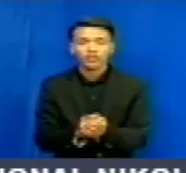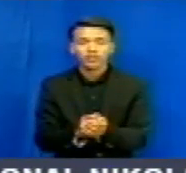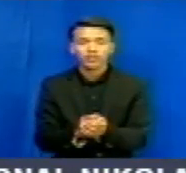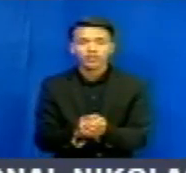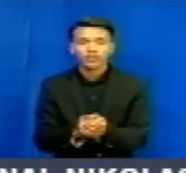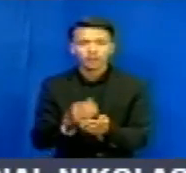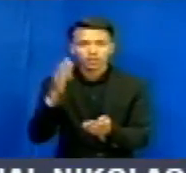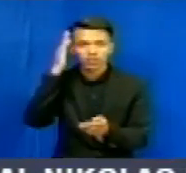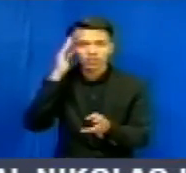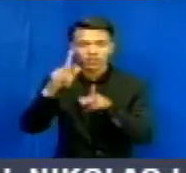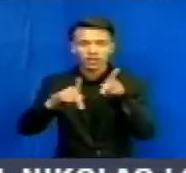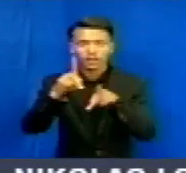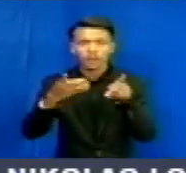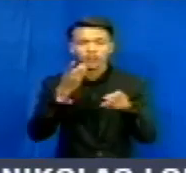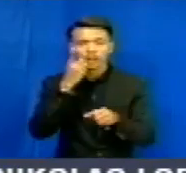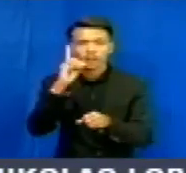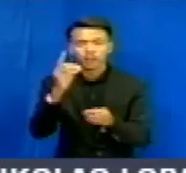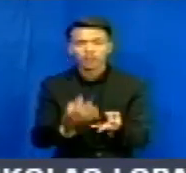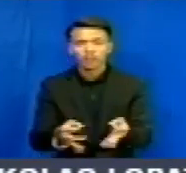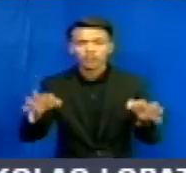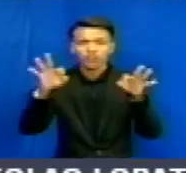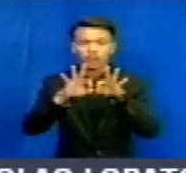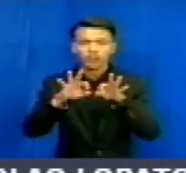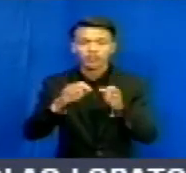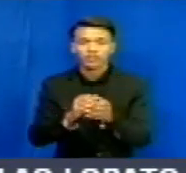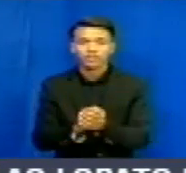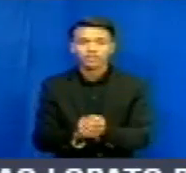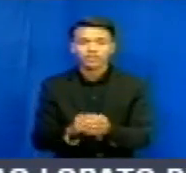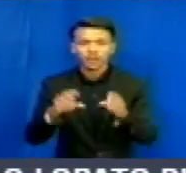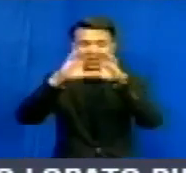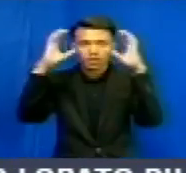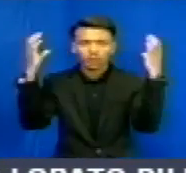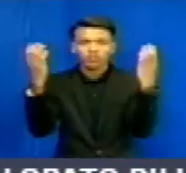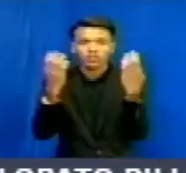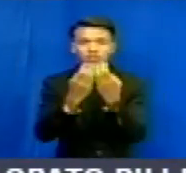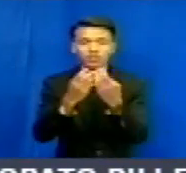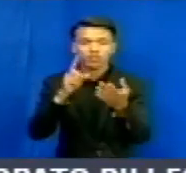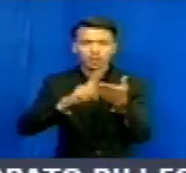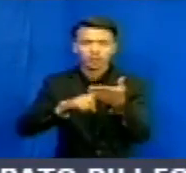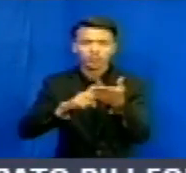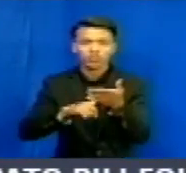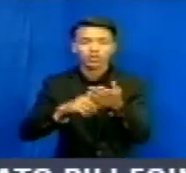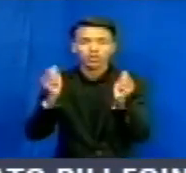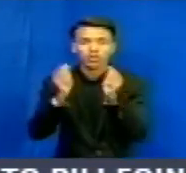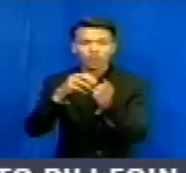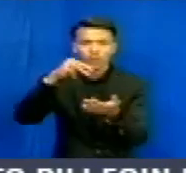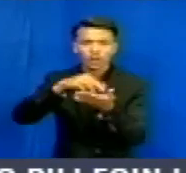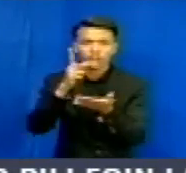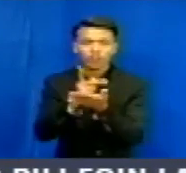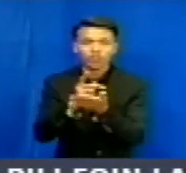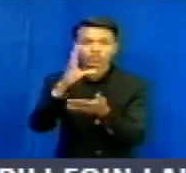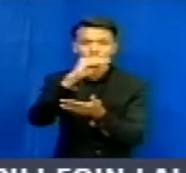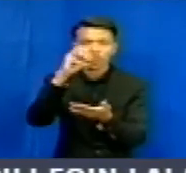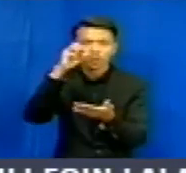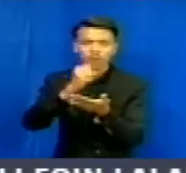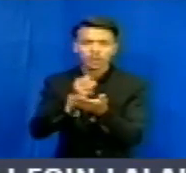em minha declaração, e nem é importante. Ao nem, mas cá, Conselho de Imprensa, durante nem discute o MAPCOM, discute o SECOMS,